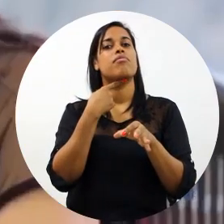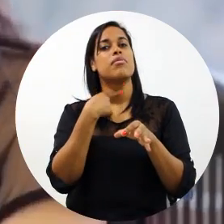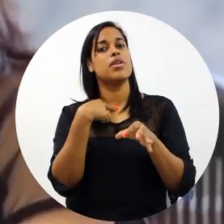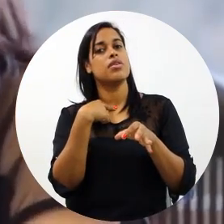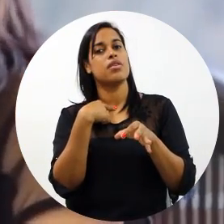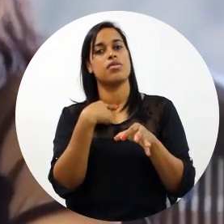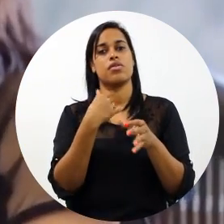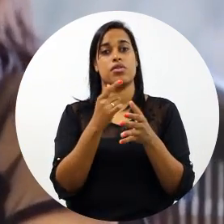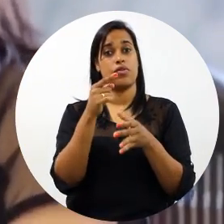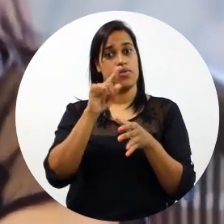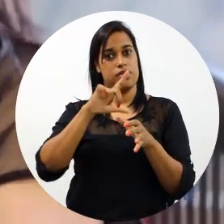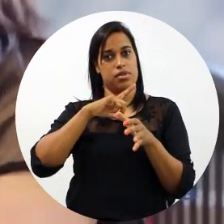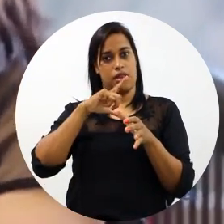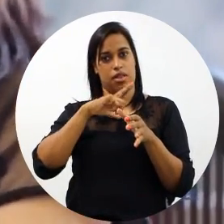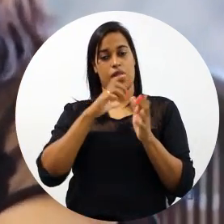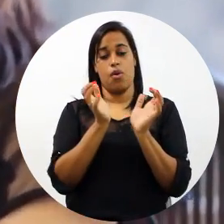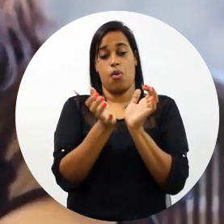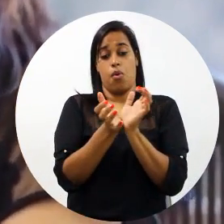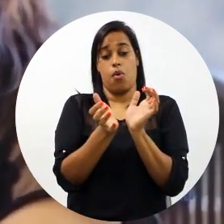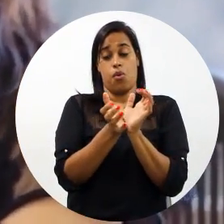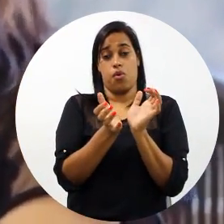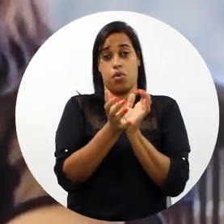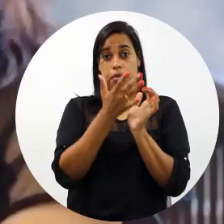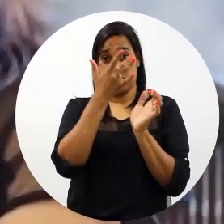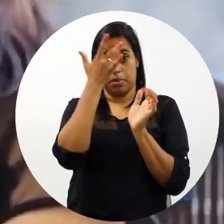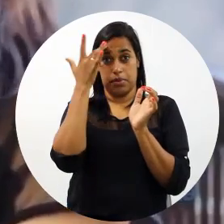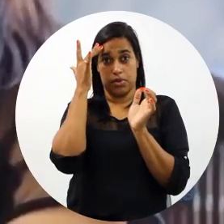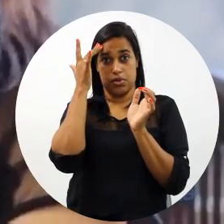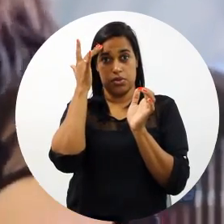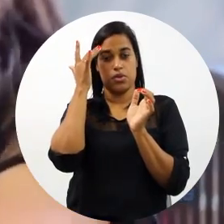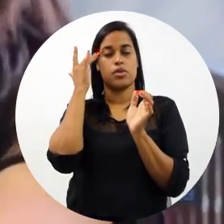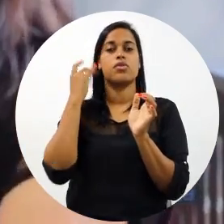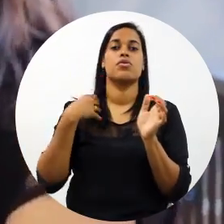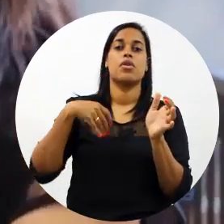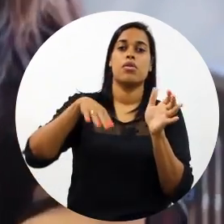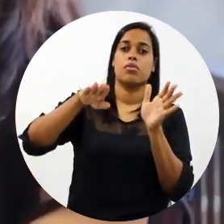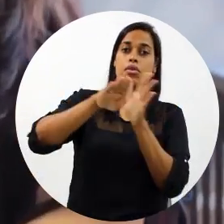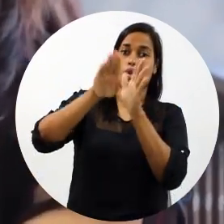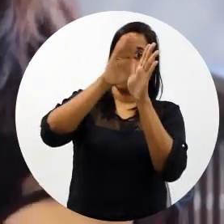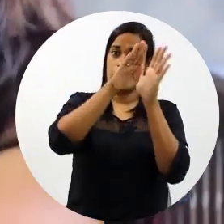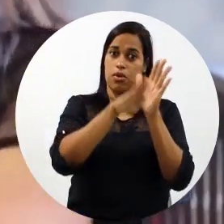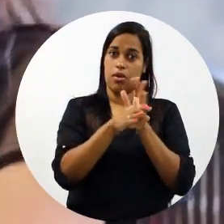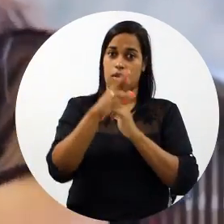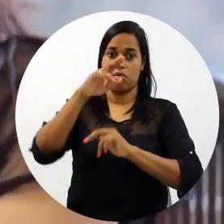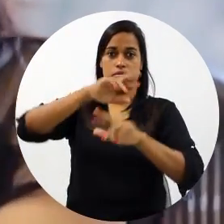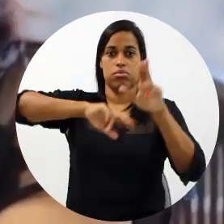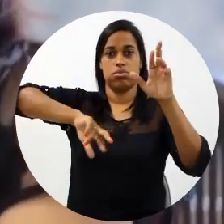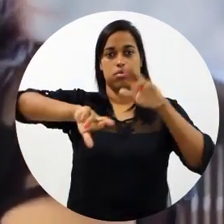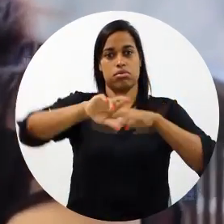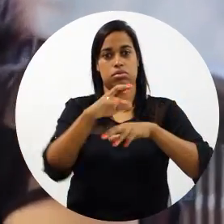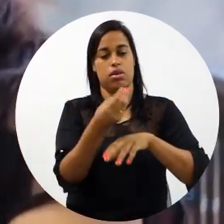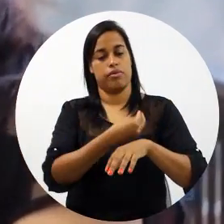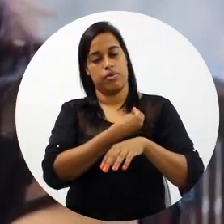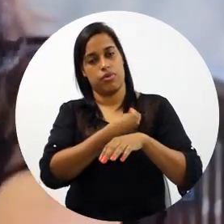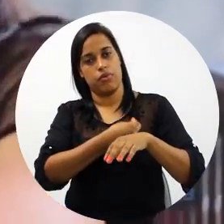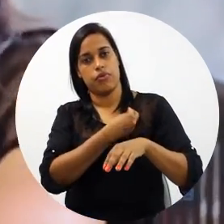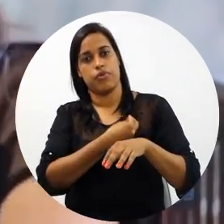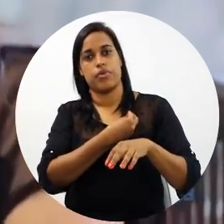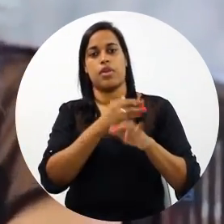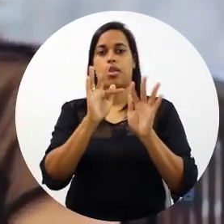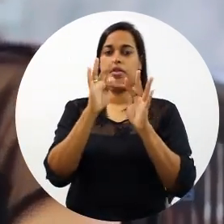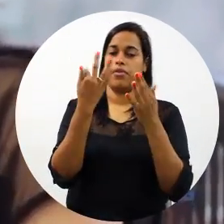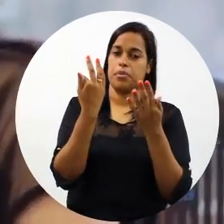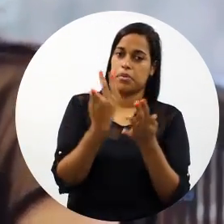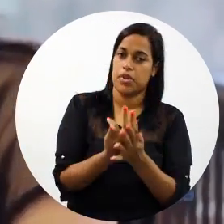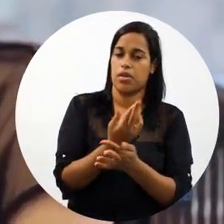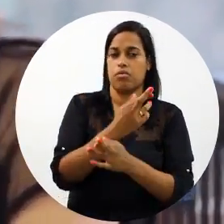desejando. Então você tem um grupo de indivíduos que veio cada um de um lugar diferente, de uma estrutura de funcionamento diferente, de